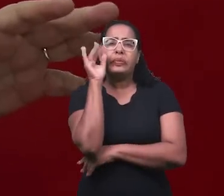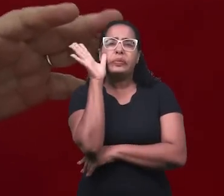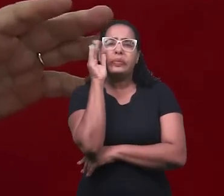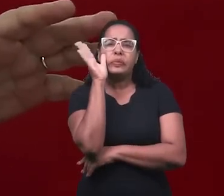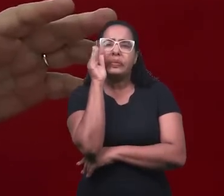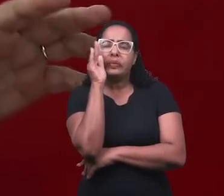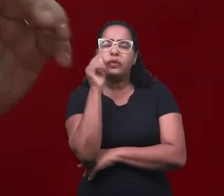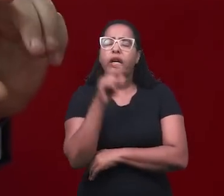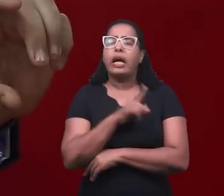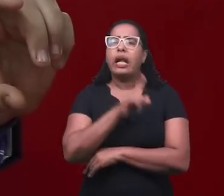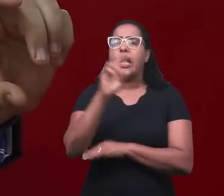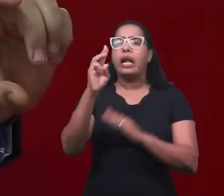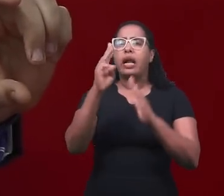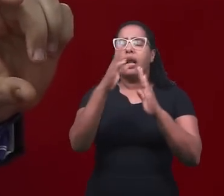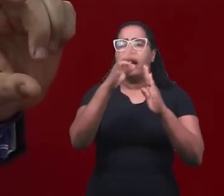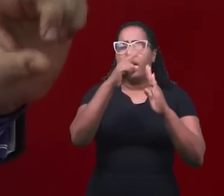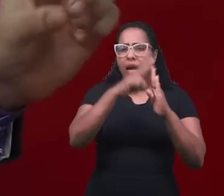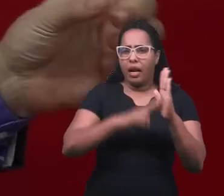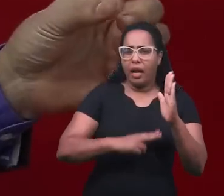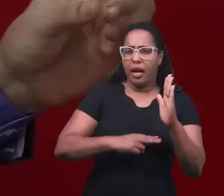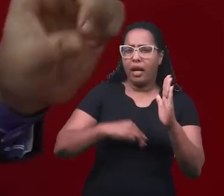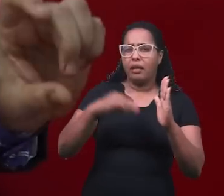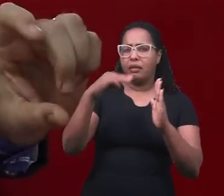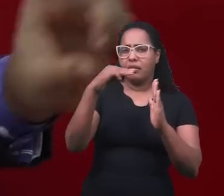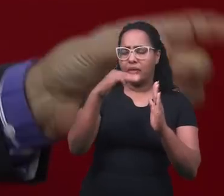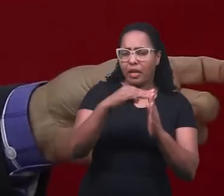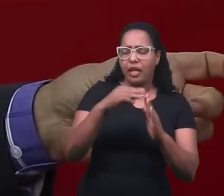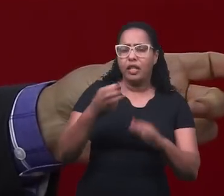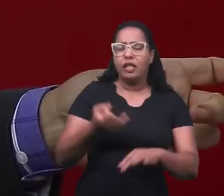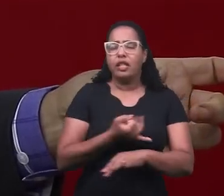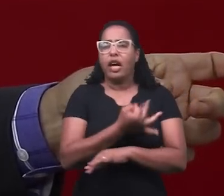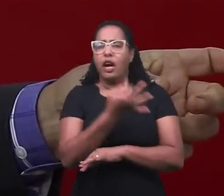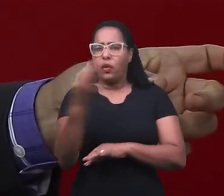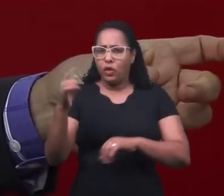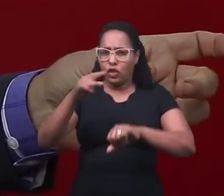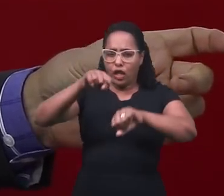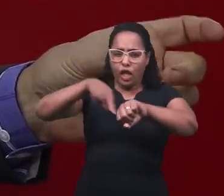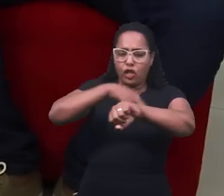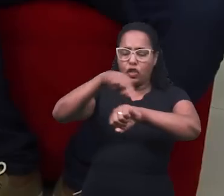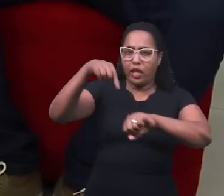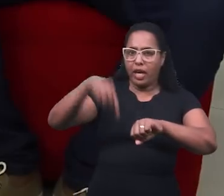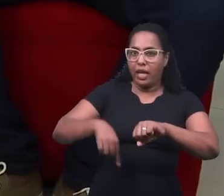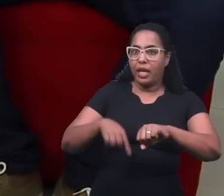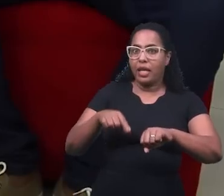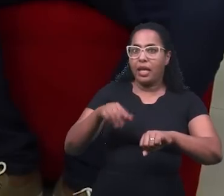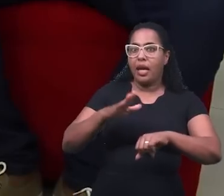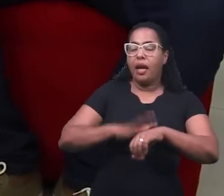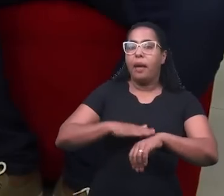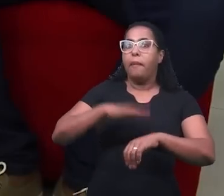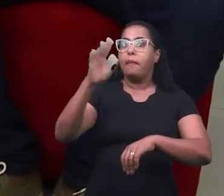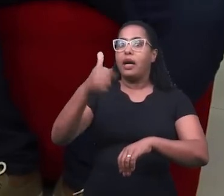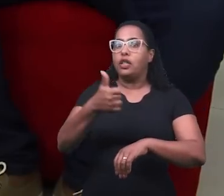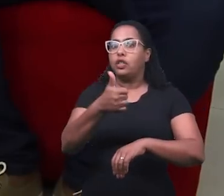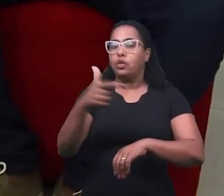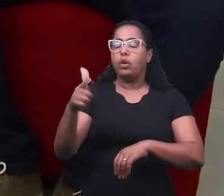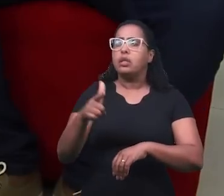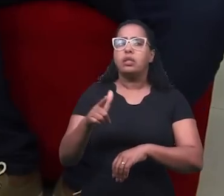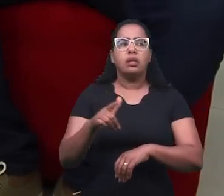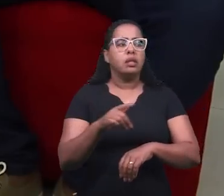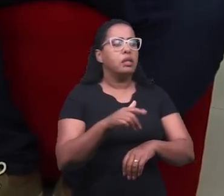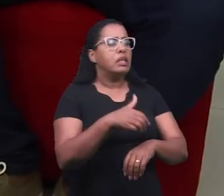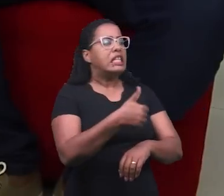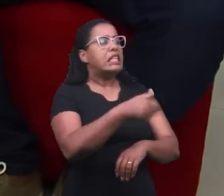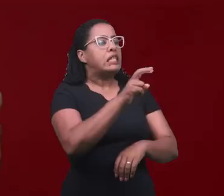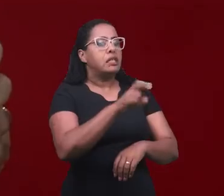eu acho interessante da Nova Zelândia, é que a quantidade de fuso horário passa de 12. É isso mesmo? Como é? 15 horas. 13? 15. 15